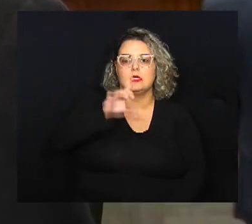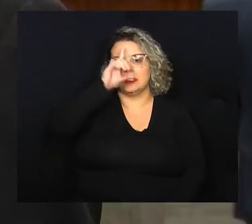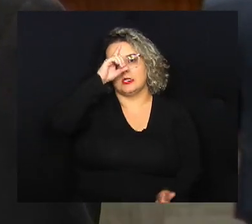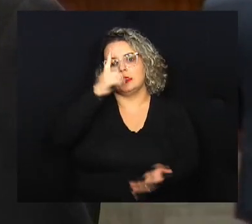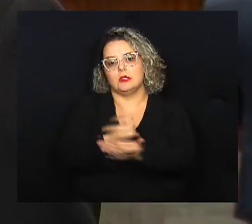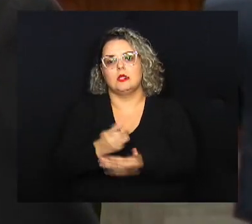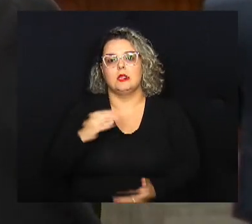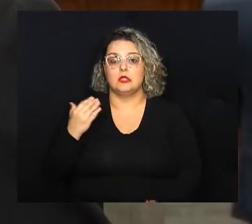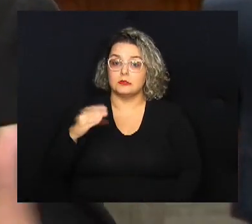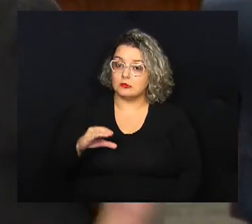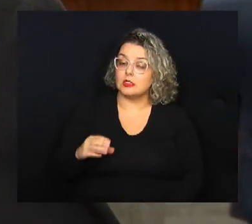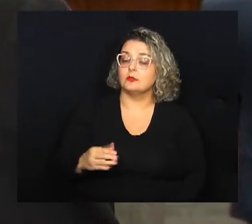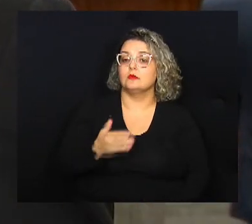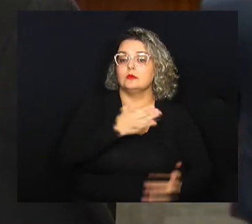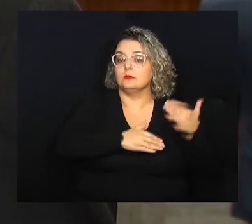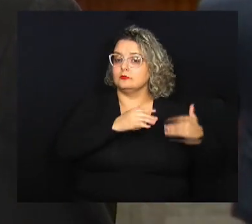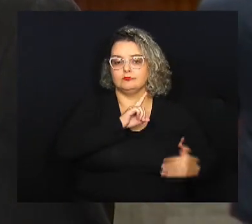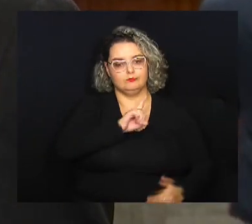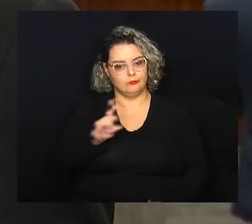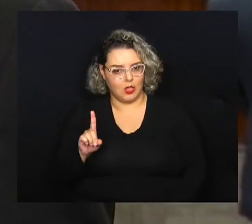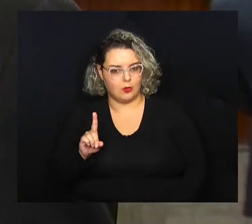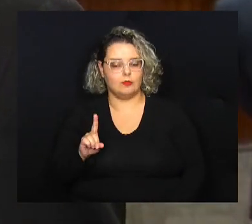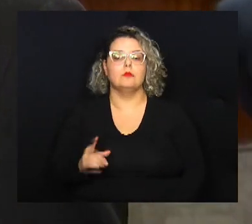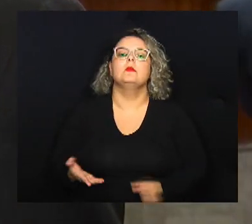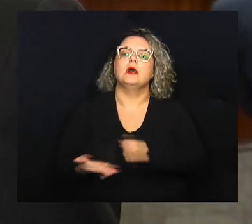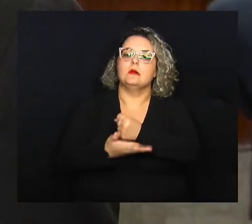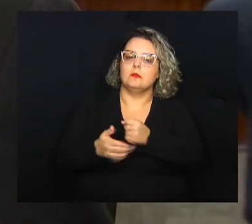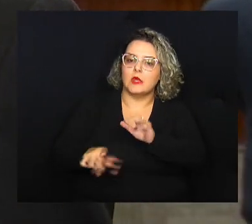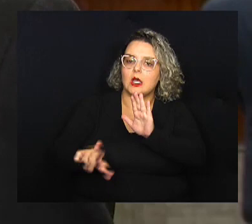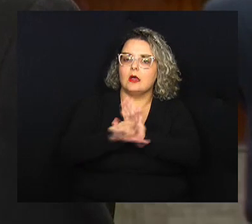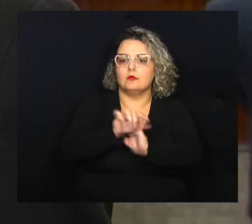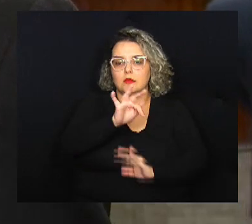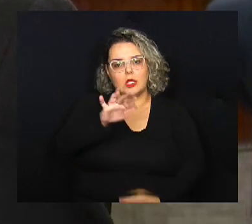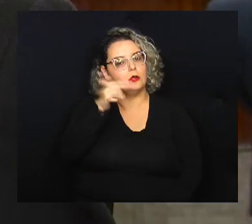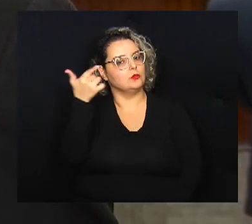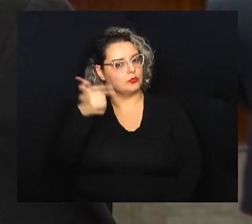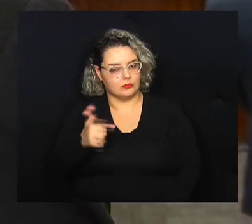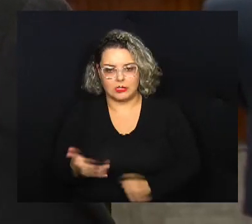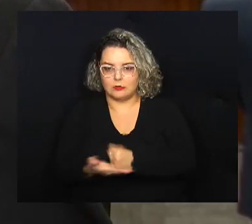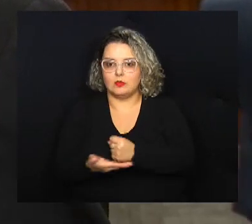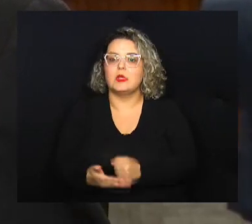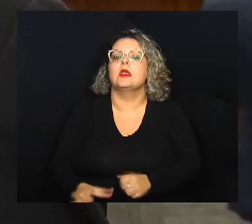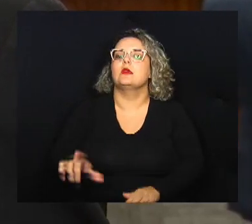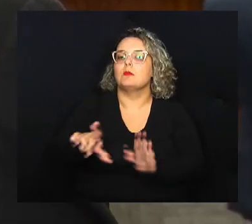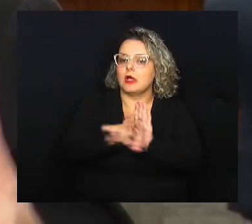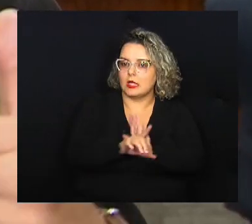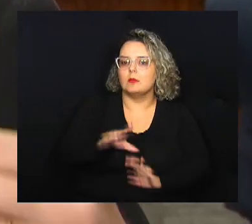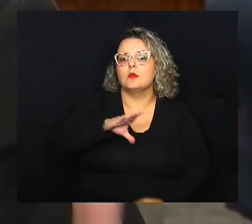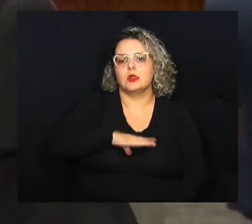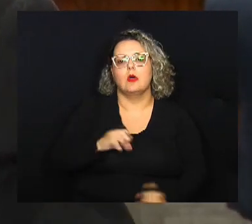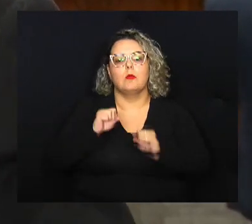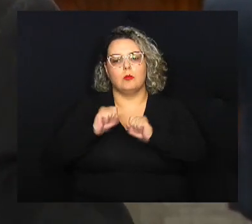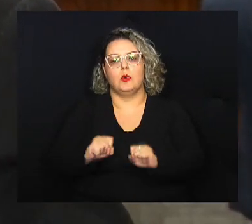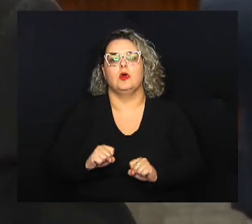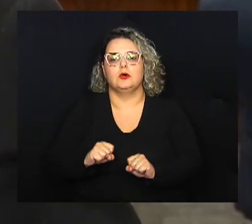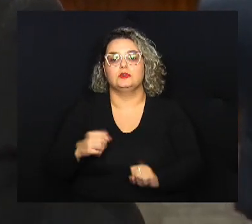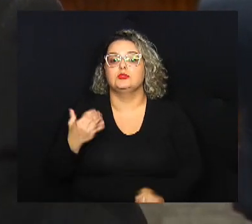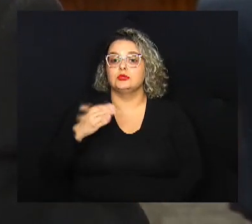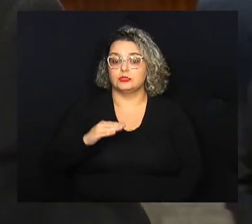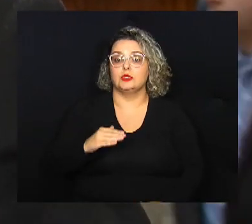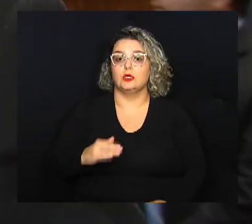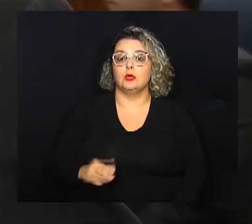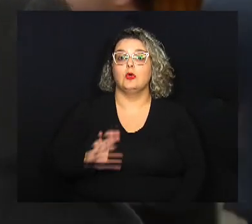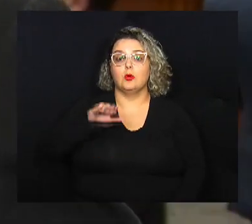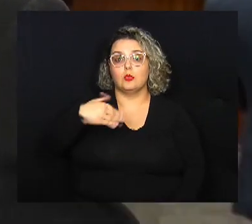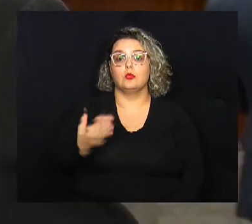lançamento retroativo. Mas embasado na lei federal não vai ter esse problema e a prefeitura pode fazer o lançamento apenas a partir